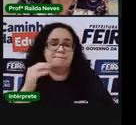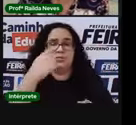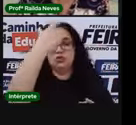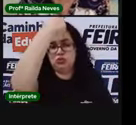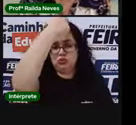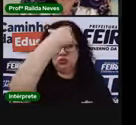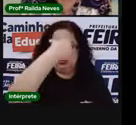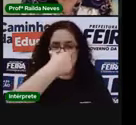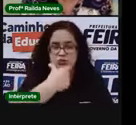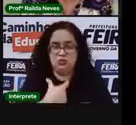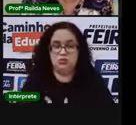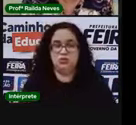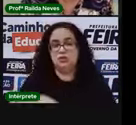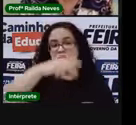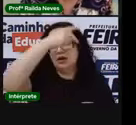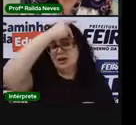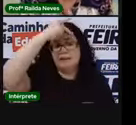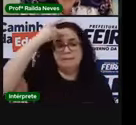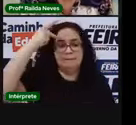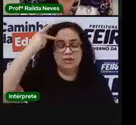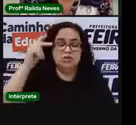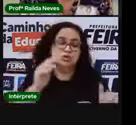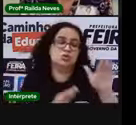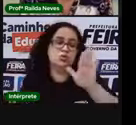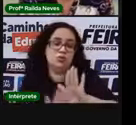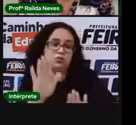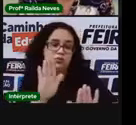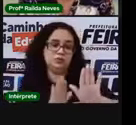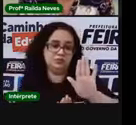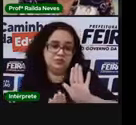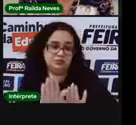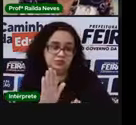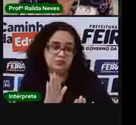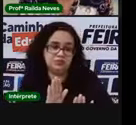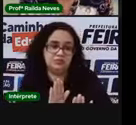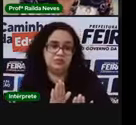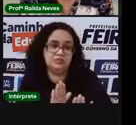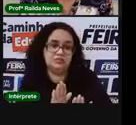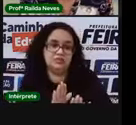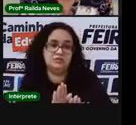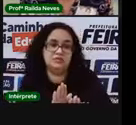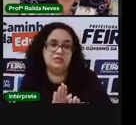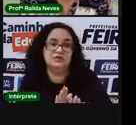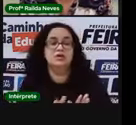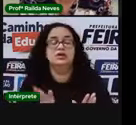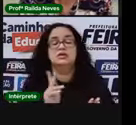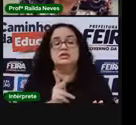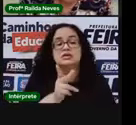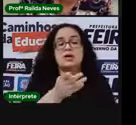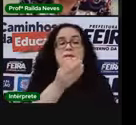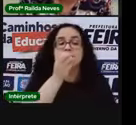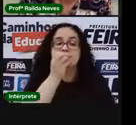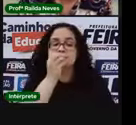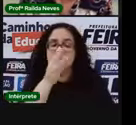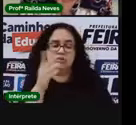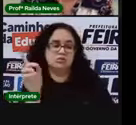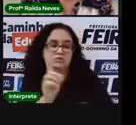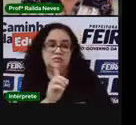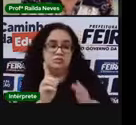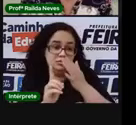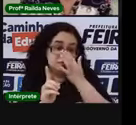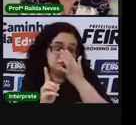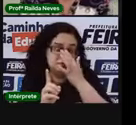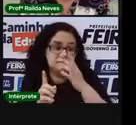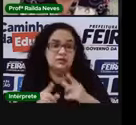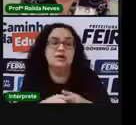aquela pessoa. Você cuida. Então, assim, tudo nela vai ser eternamente agradável? Não. Mas aí